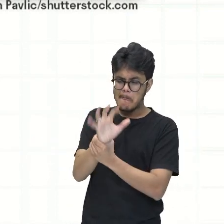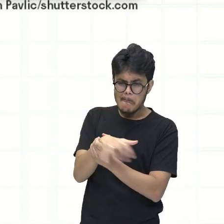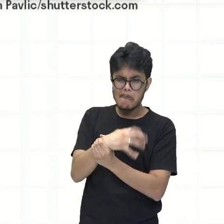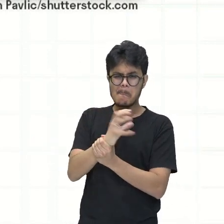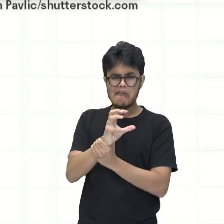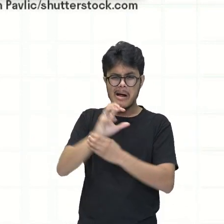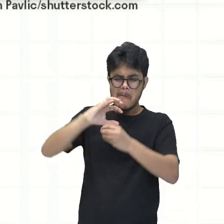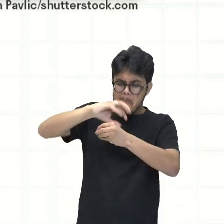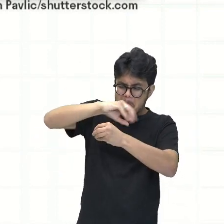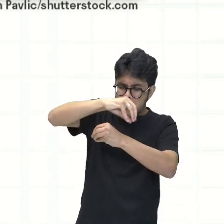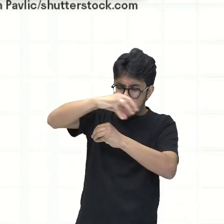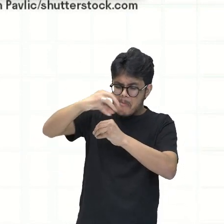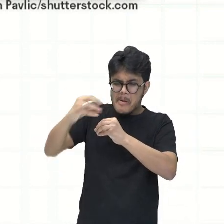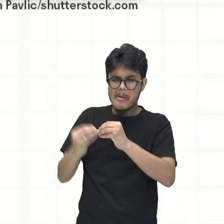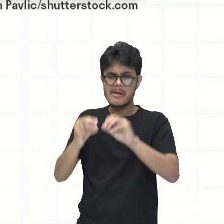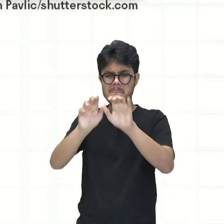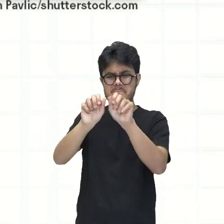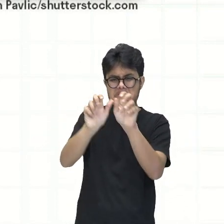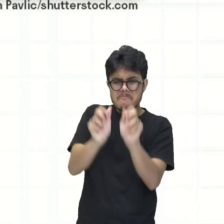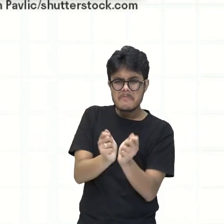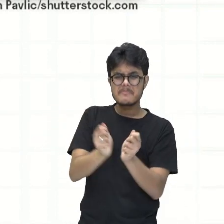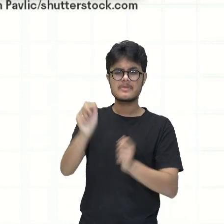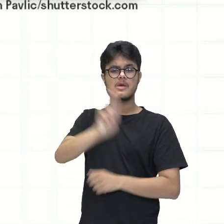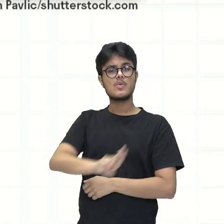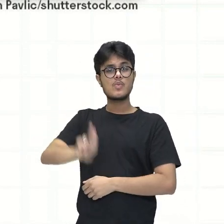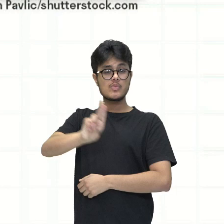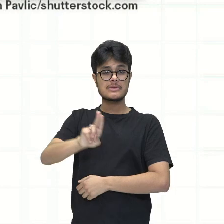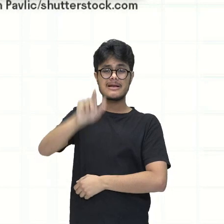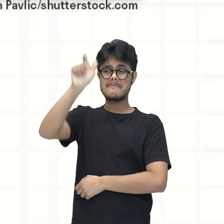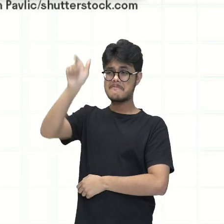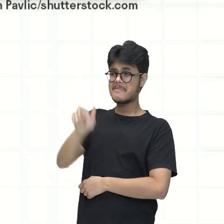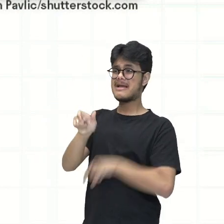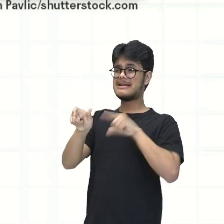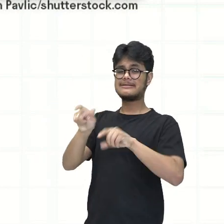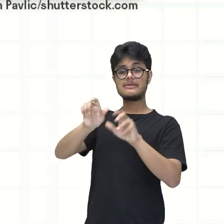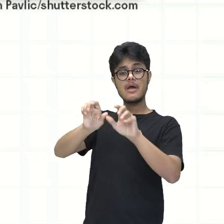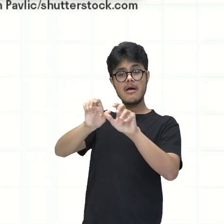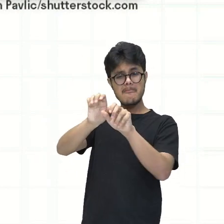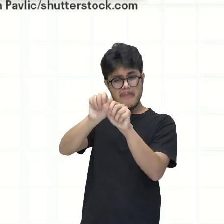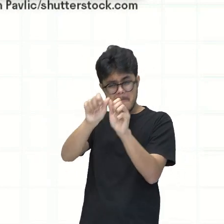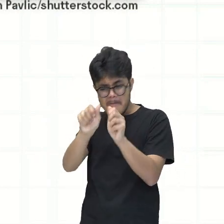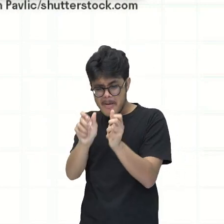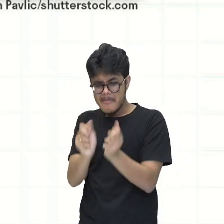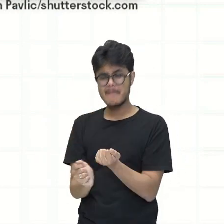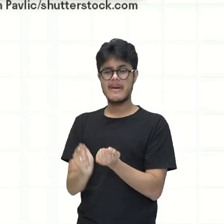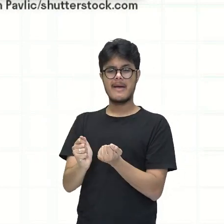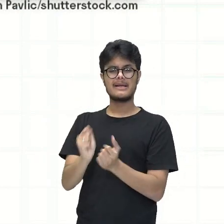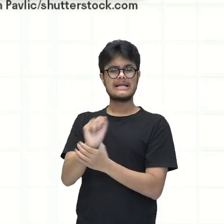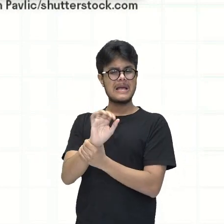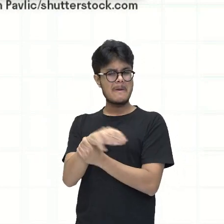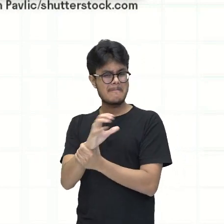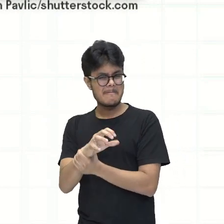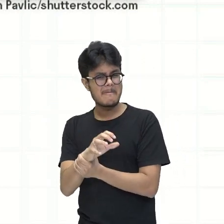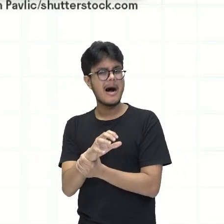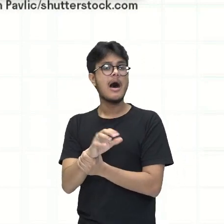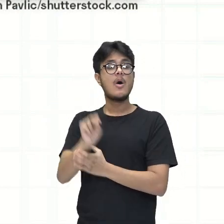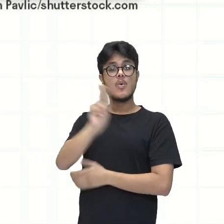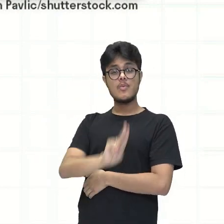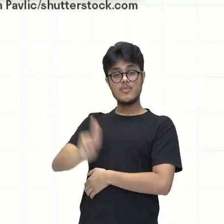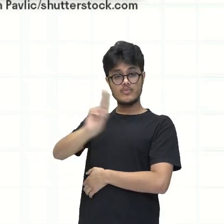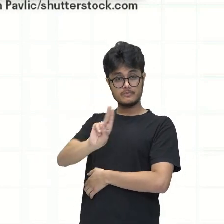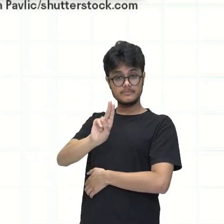que vocês sabem, né, que é preciso com que a pessoa execute, né, com as mãos